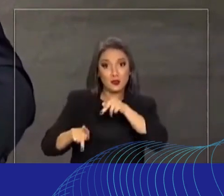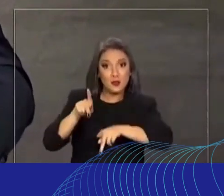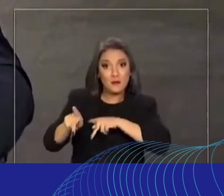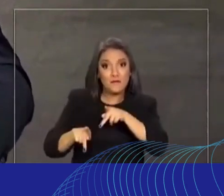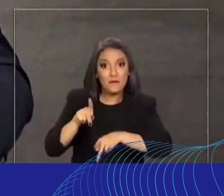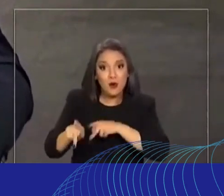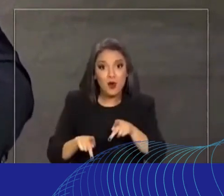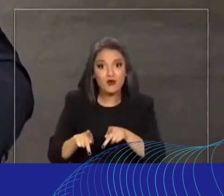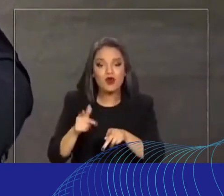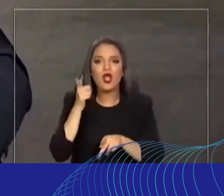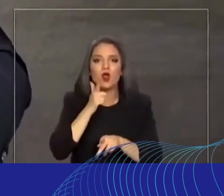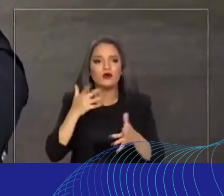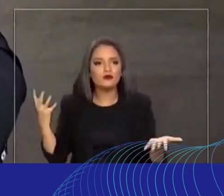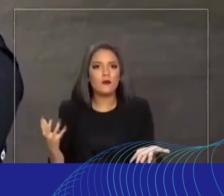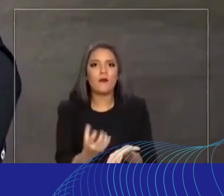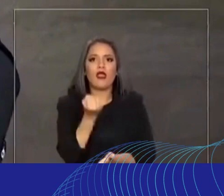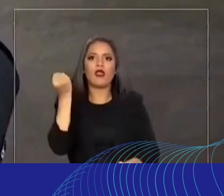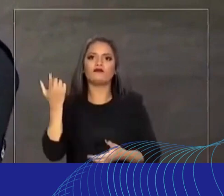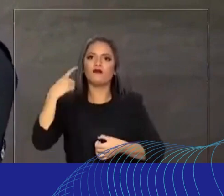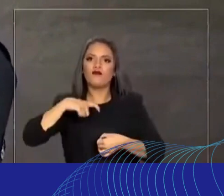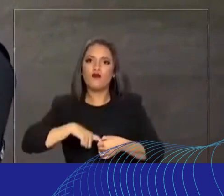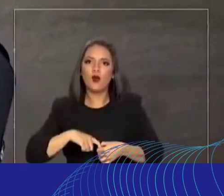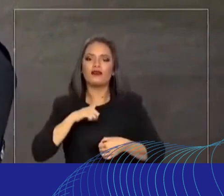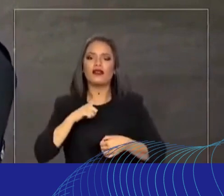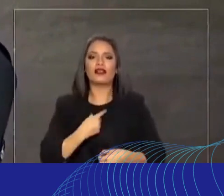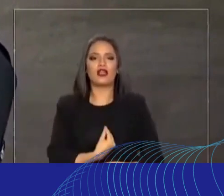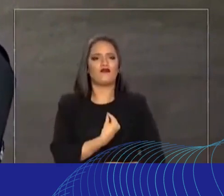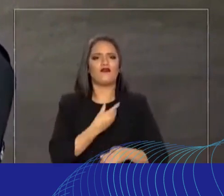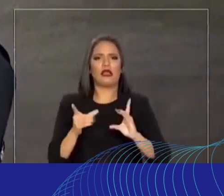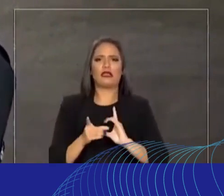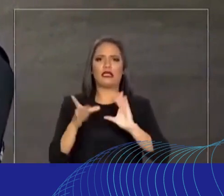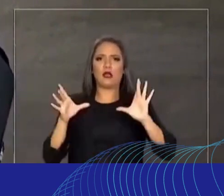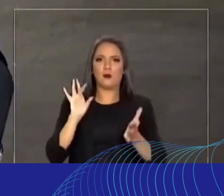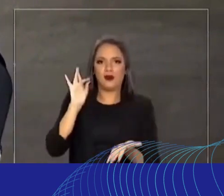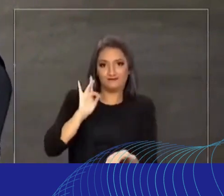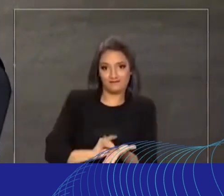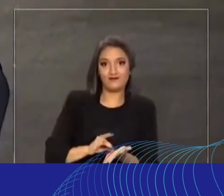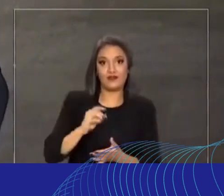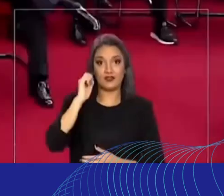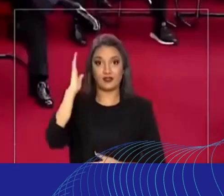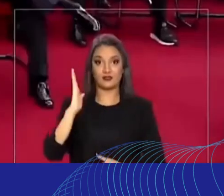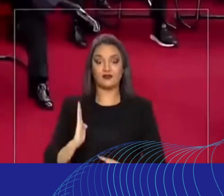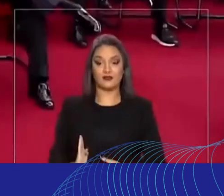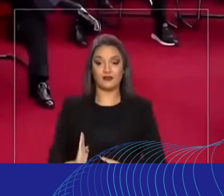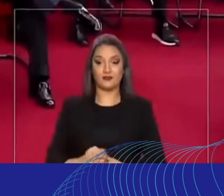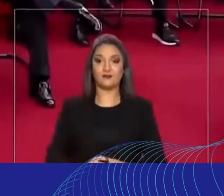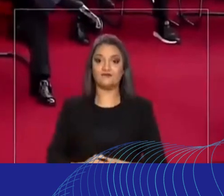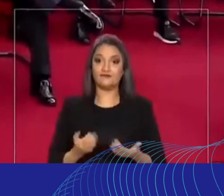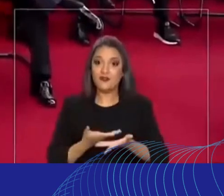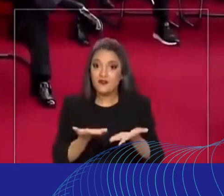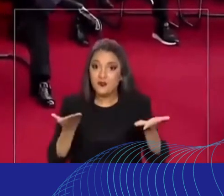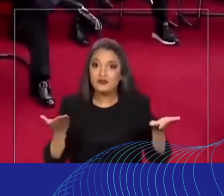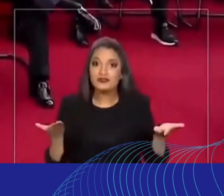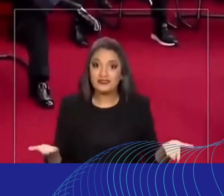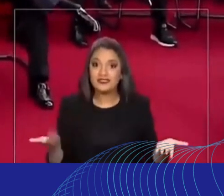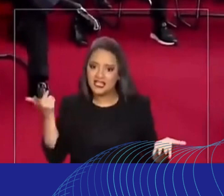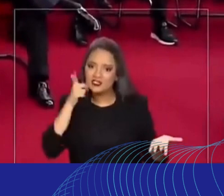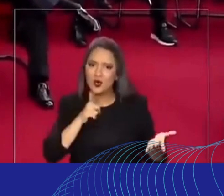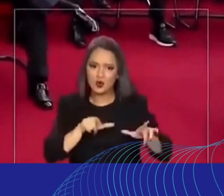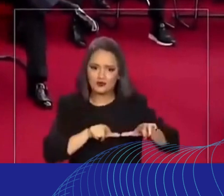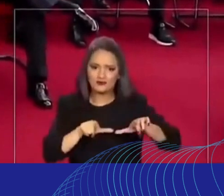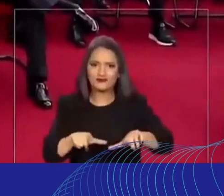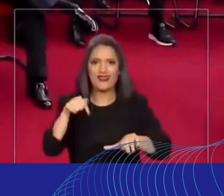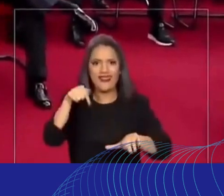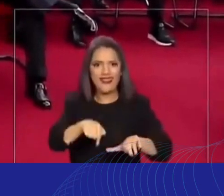que reconquistou o direito de viver em democracia nesse país. Vocês ganharam esse